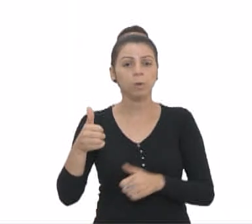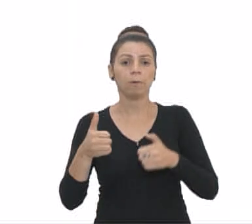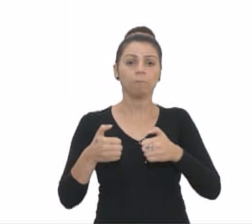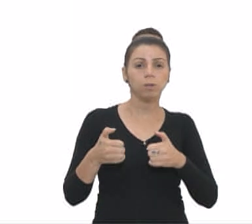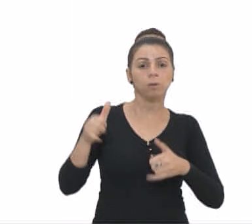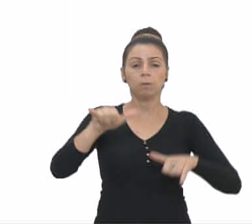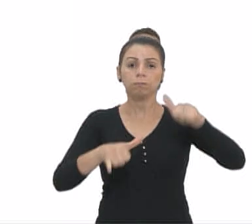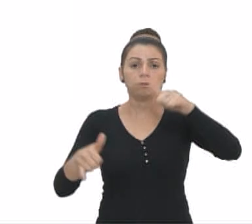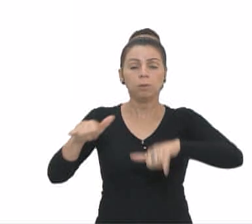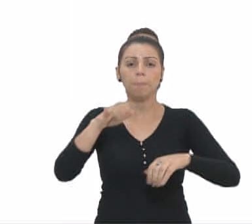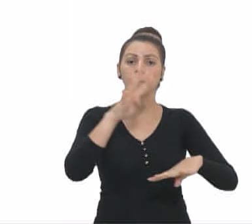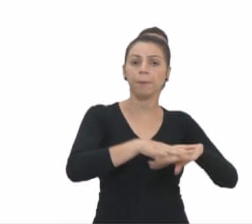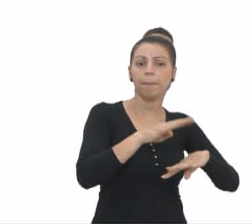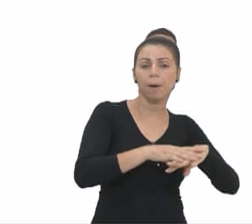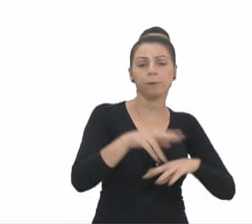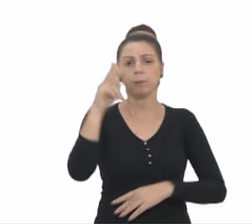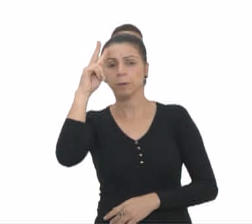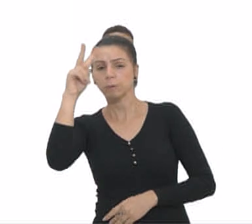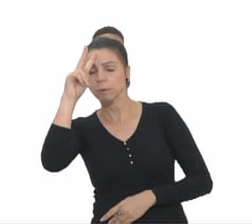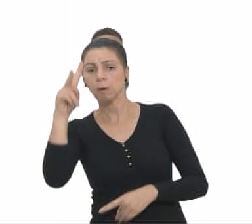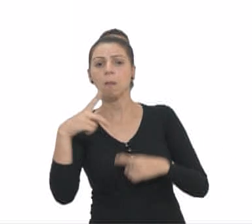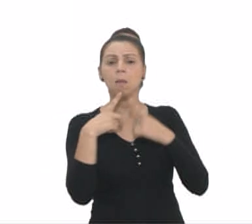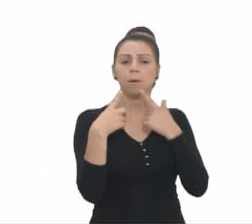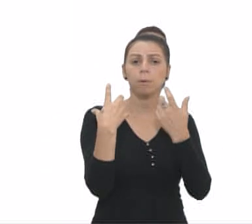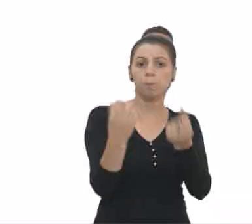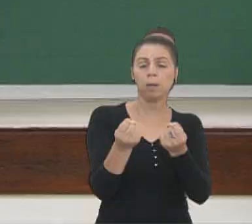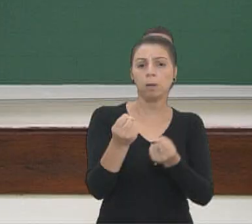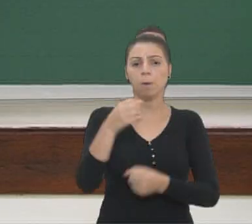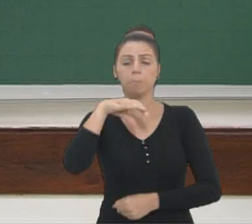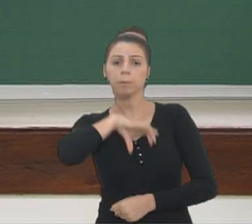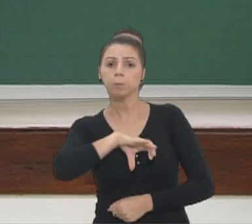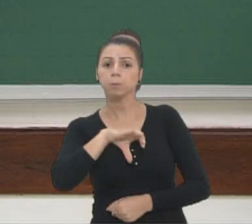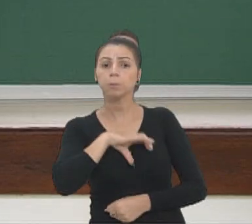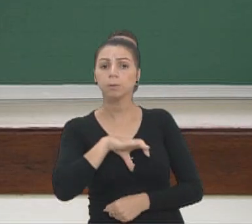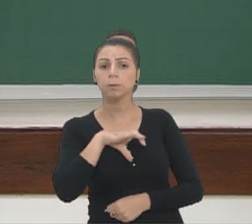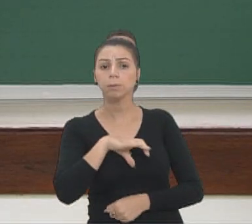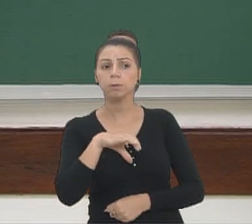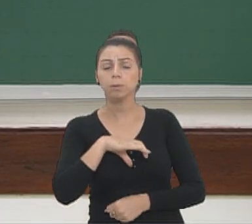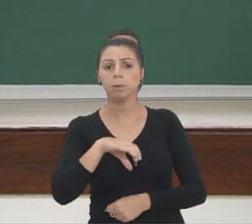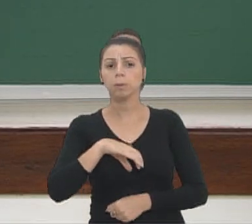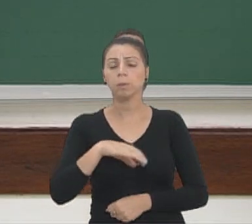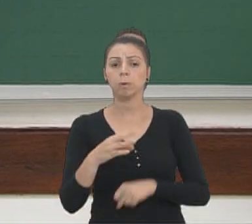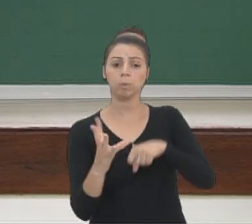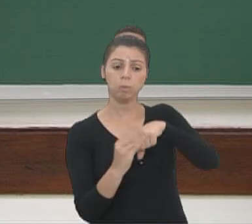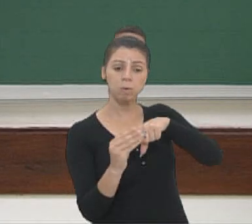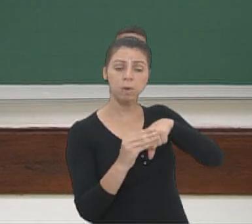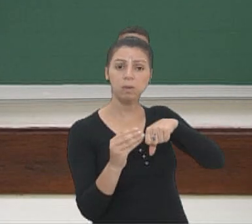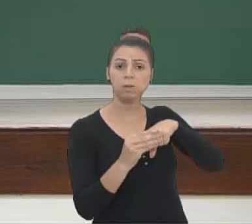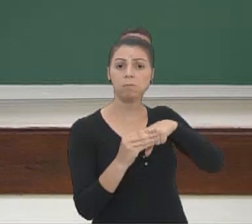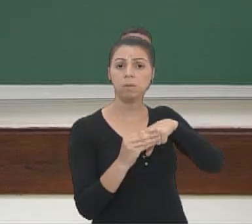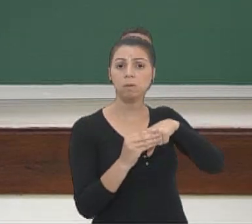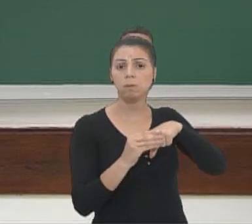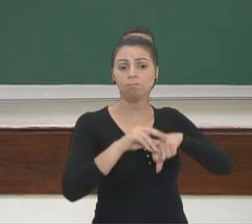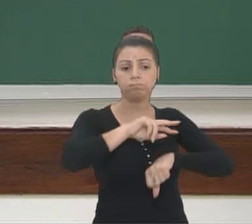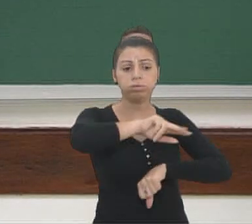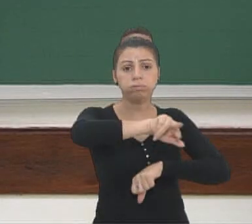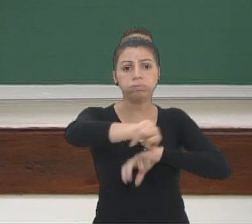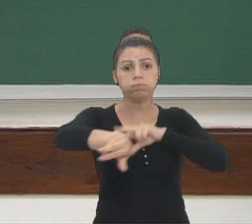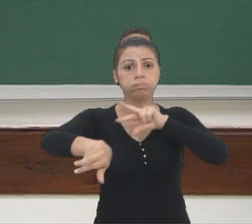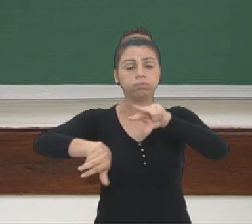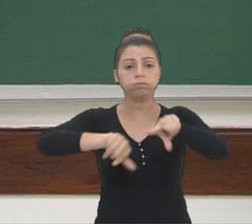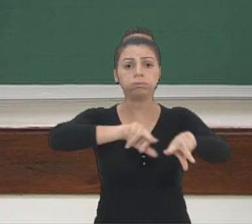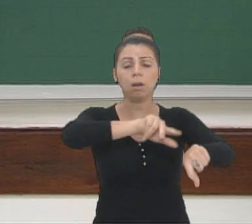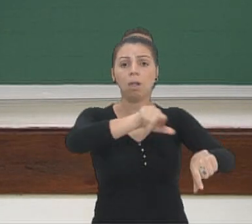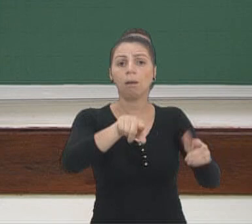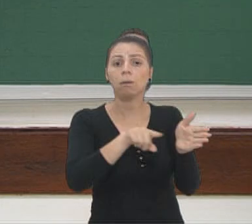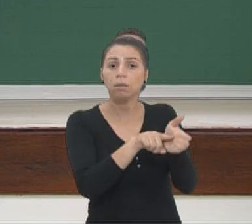química, matemática, história, linguística, língua portuguesa. Os conhecimentos, as áreas de conhecimento científico